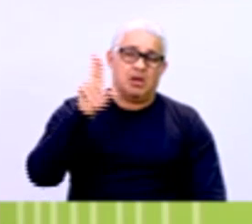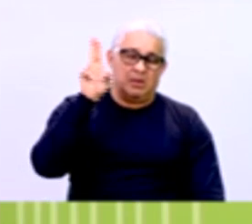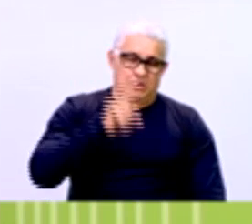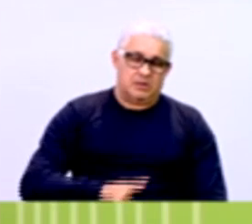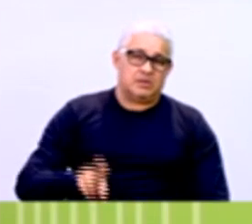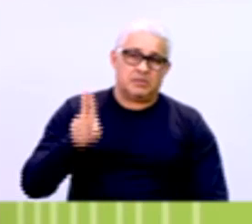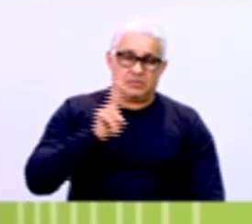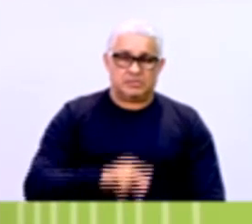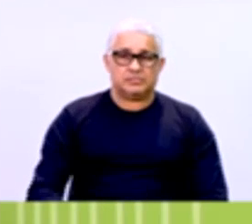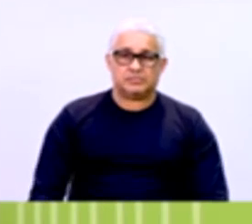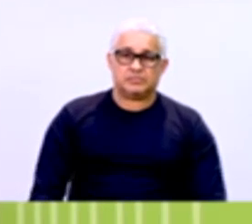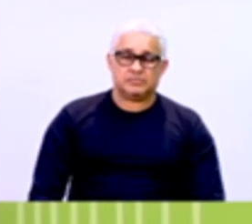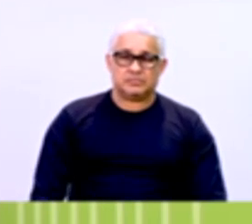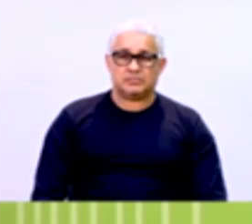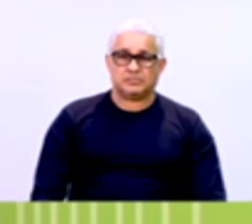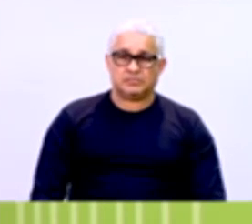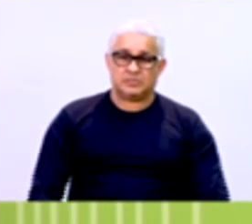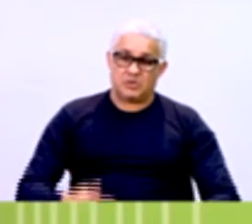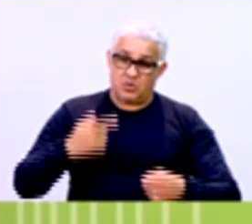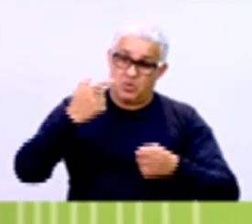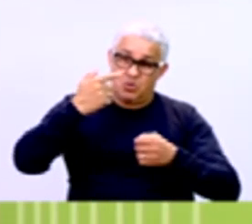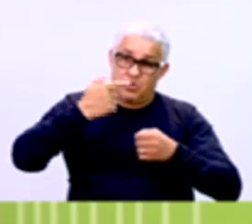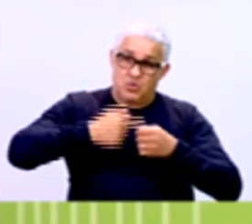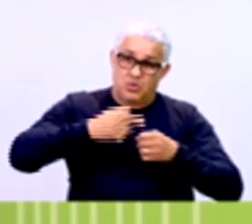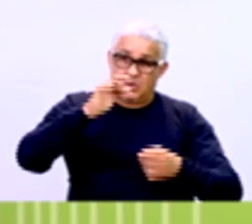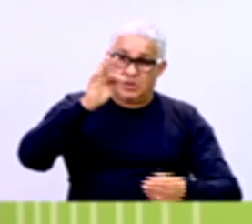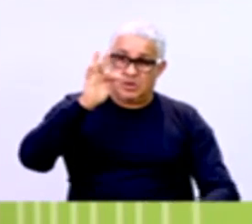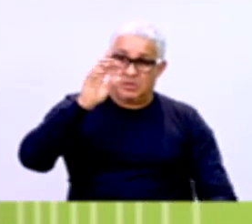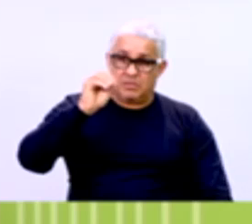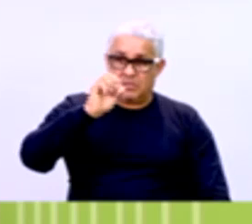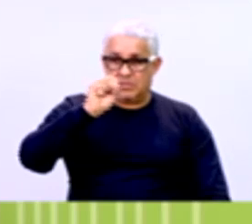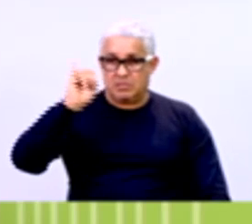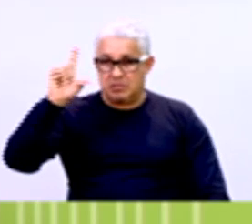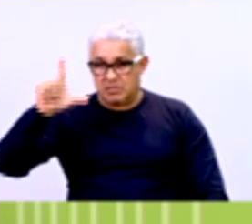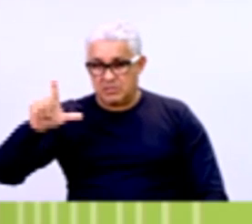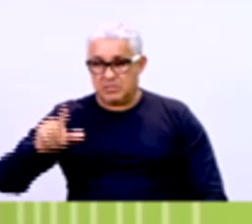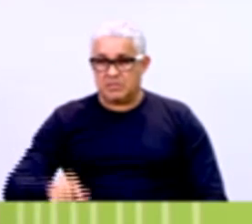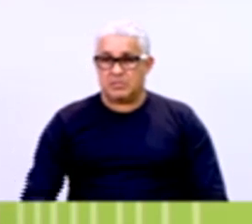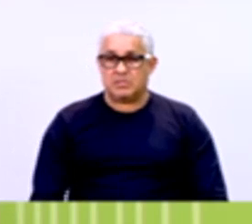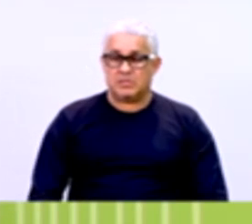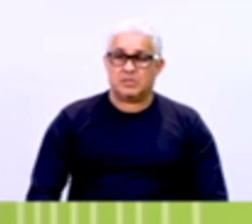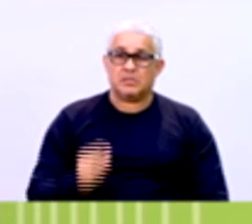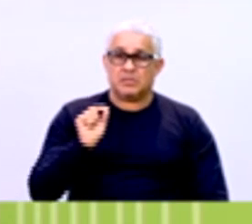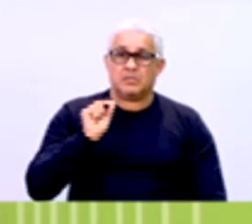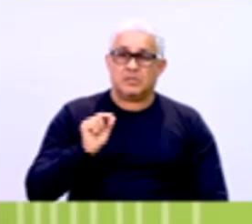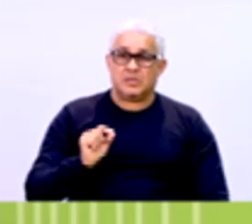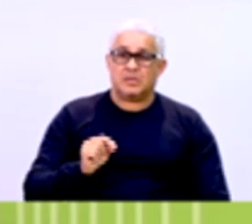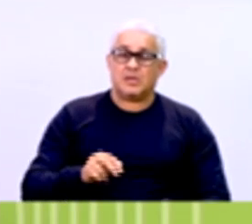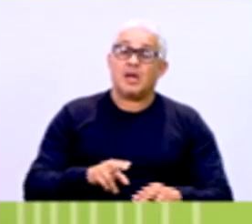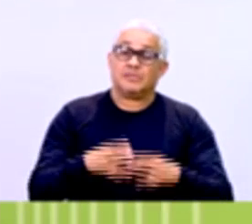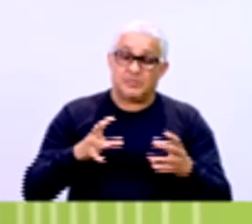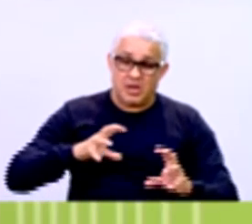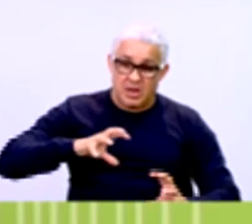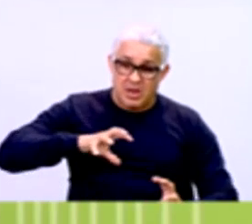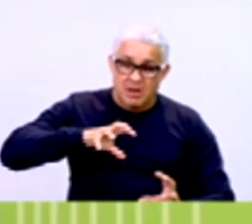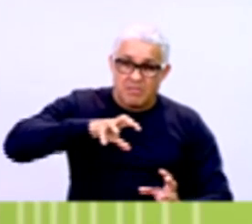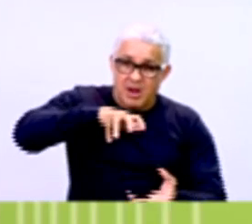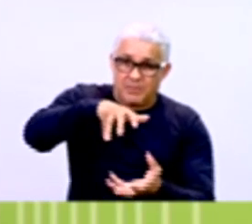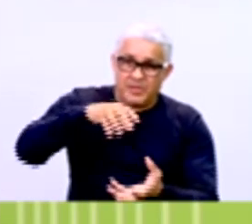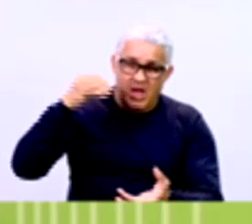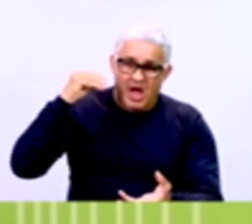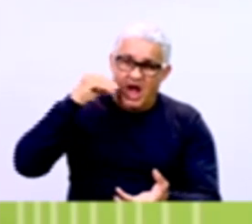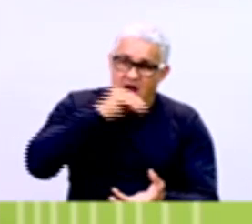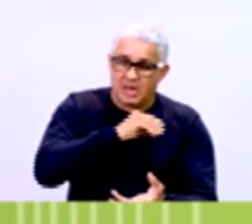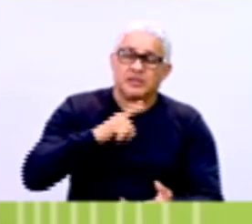reutilizada através de quê? Combustível fóssil. E o combustível fóssil tem contribuído para quê? Para o aquecimento global. Então, há um